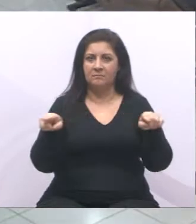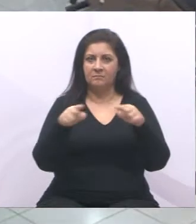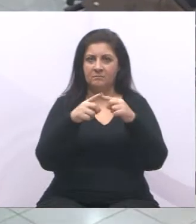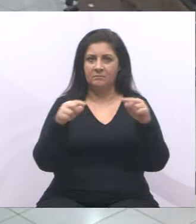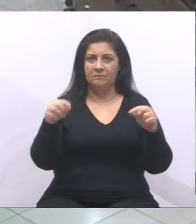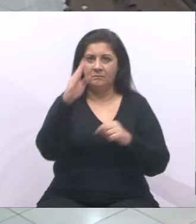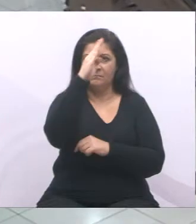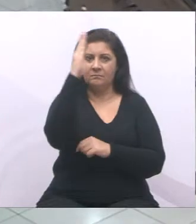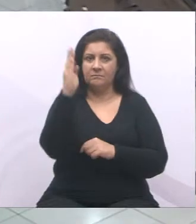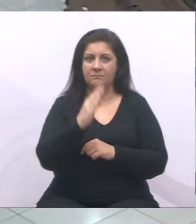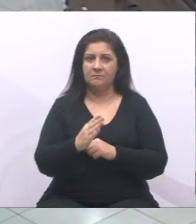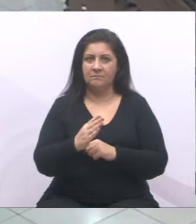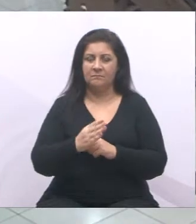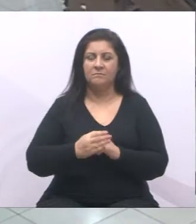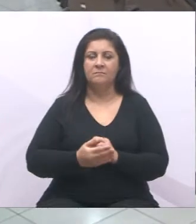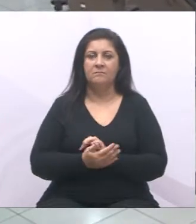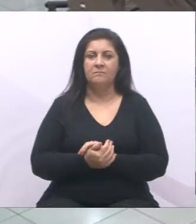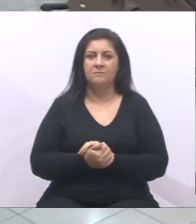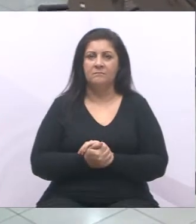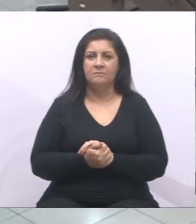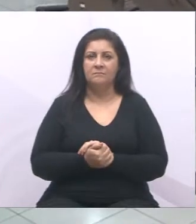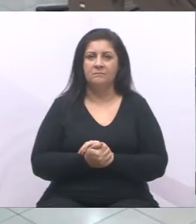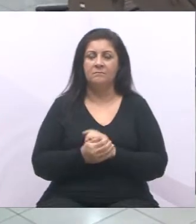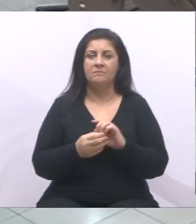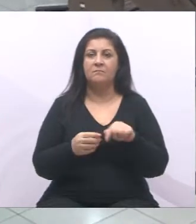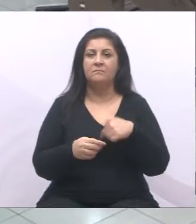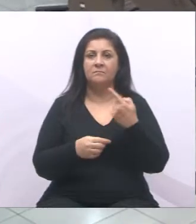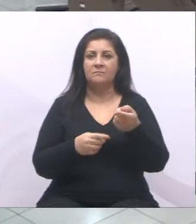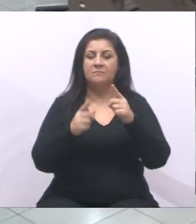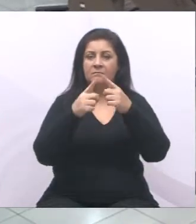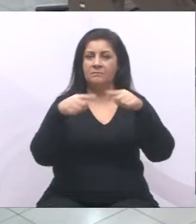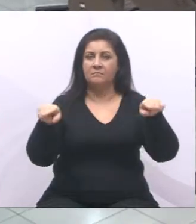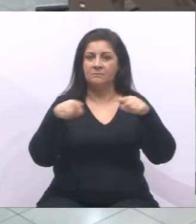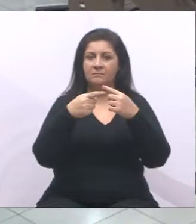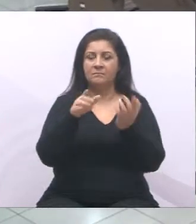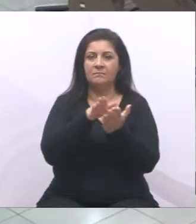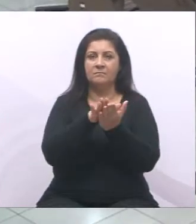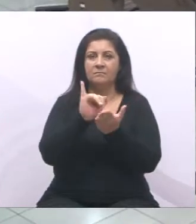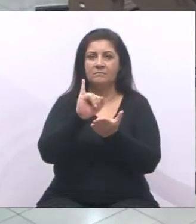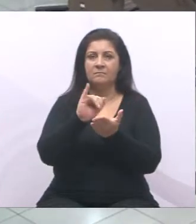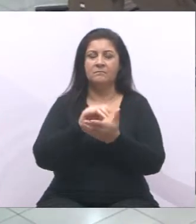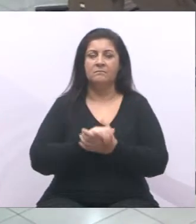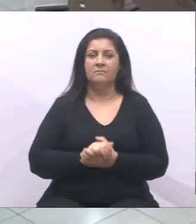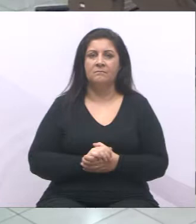do hino nacional brasileiro e do hino de Jacareí.